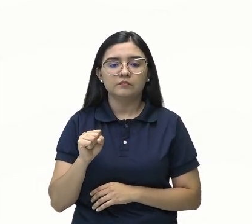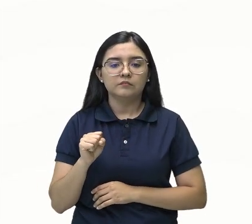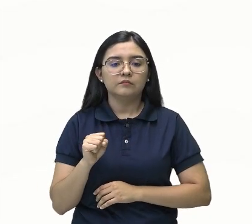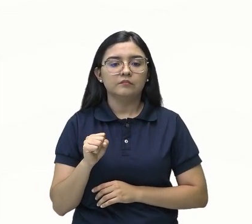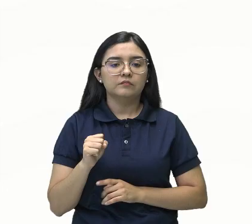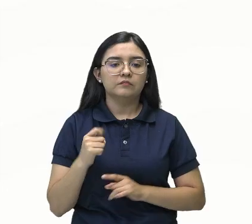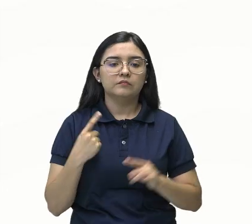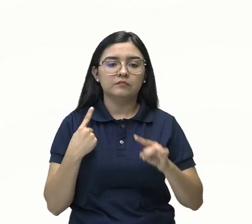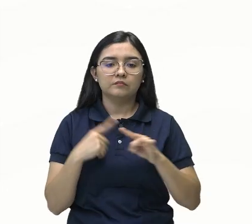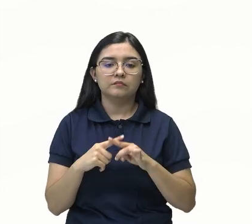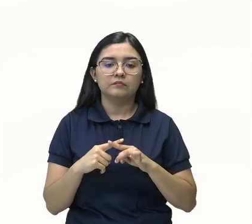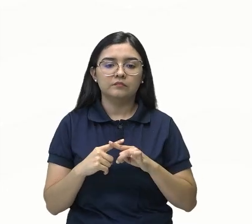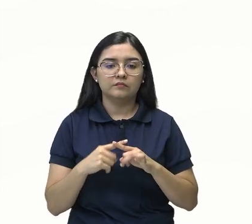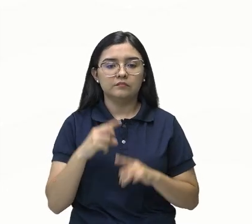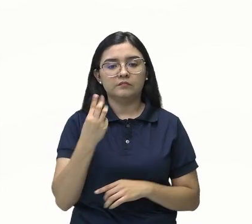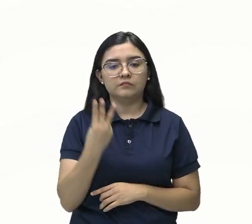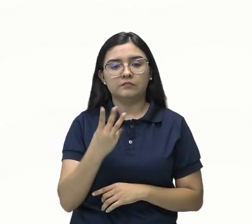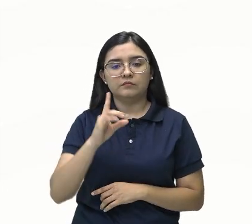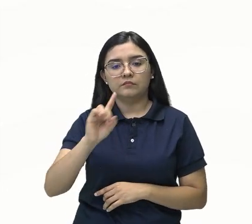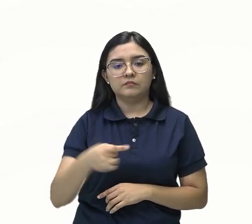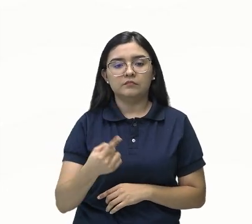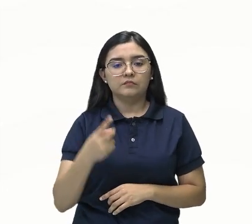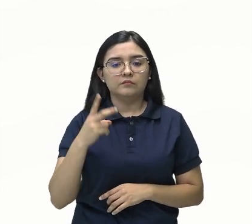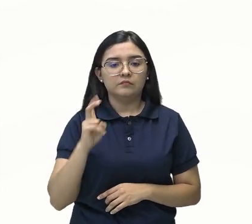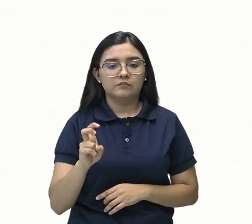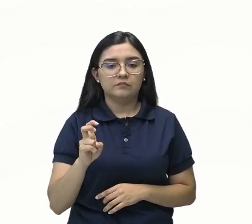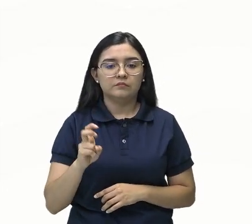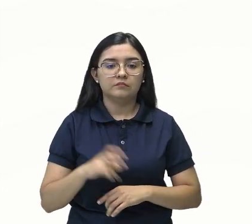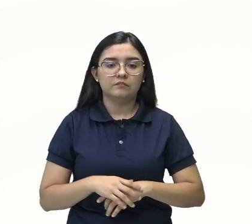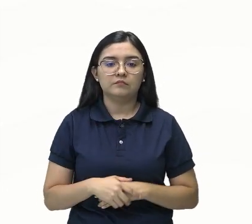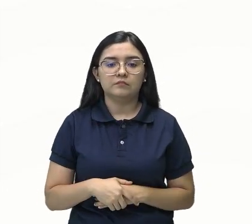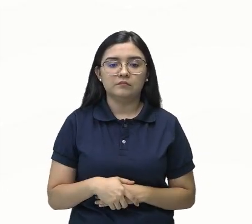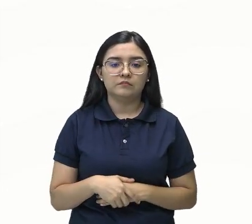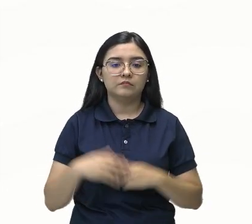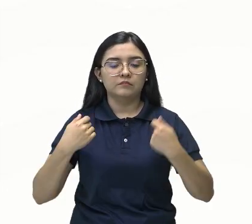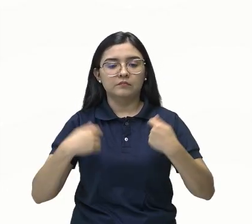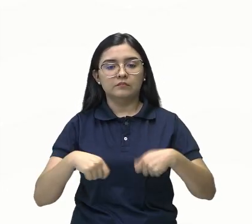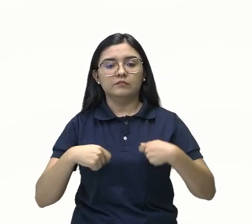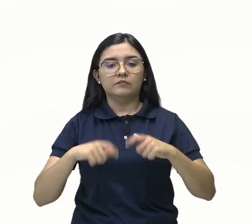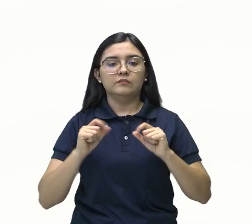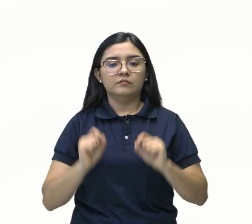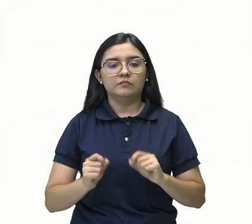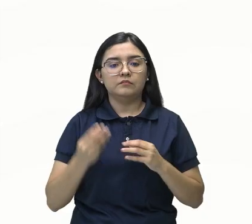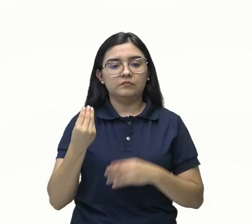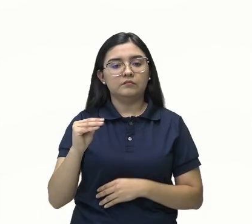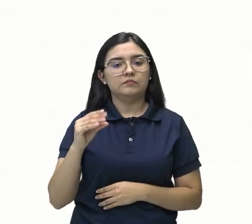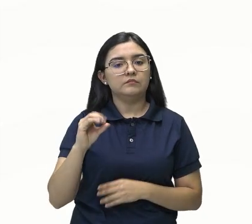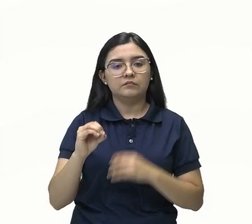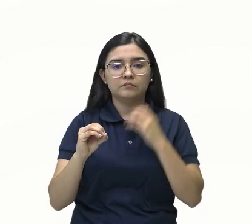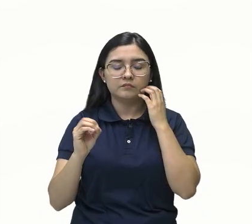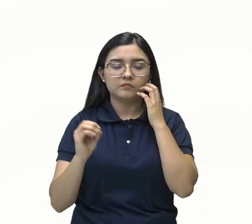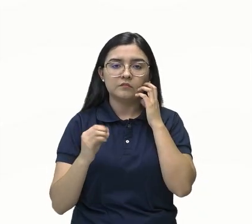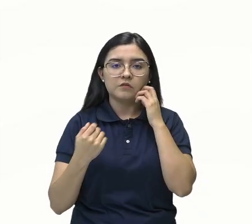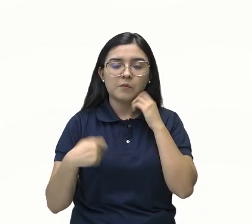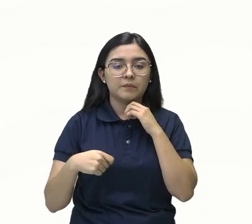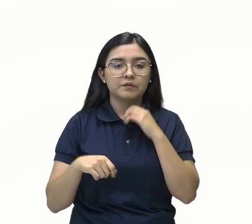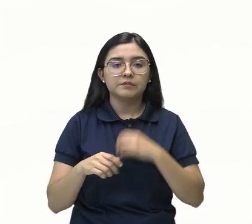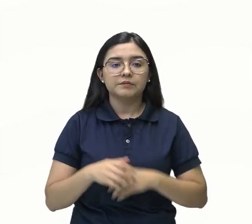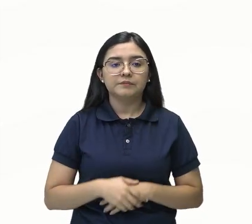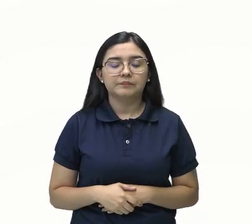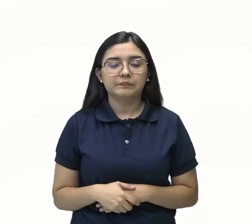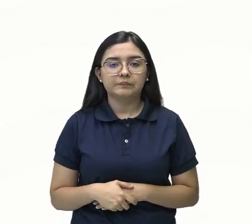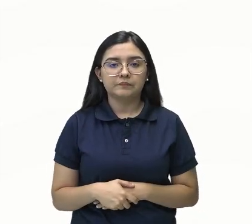vezes 3,5. Eu não preciso colocar o zero ali no final, tá bom, pessoal? Não vai fazer diferença nenhuma.